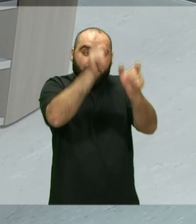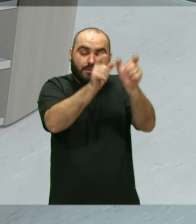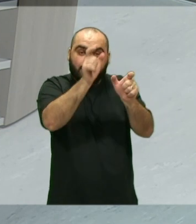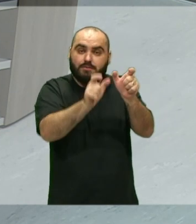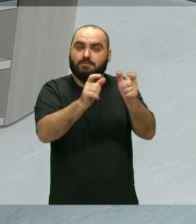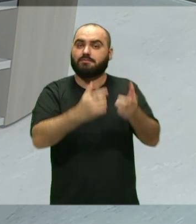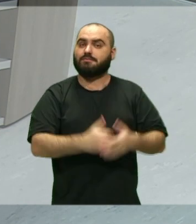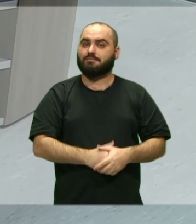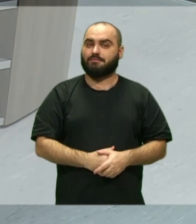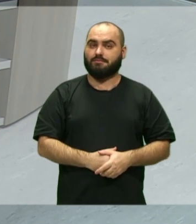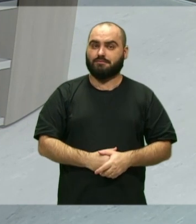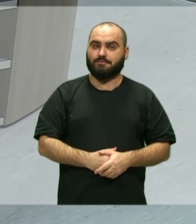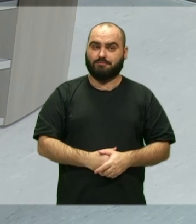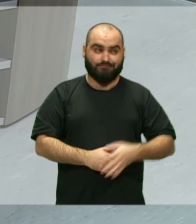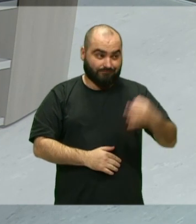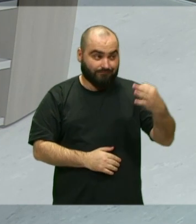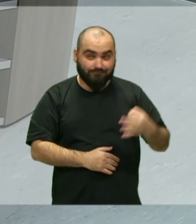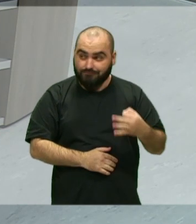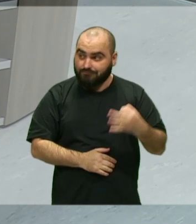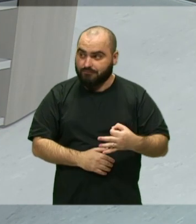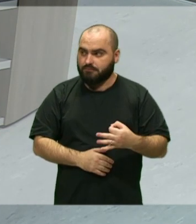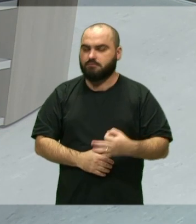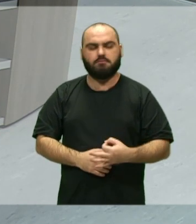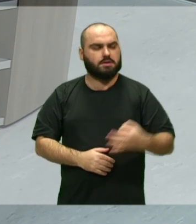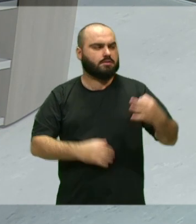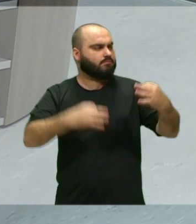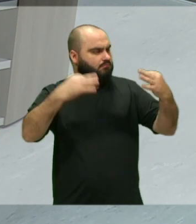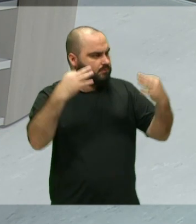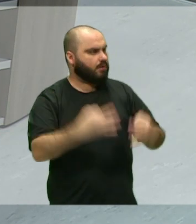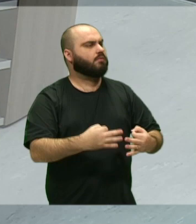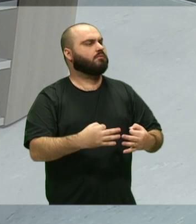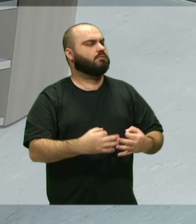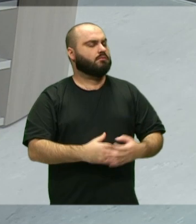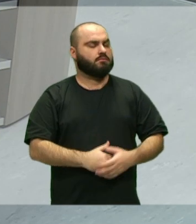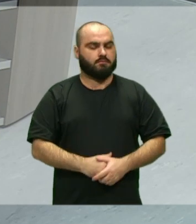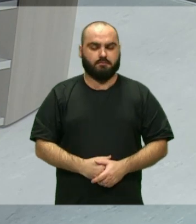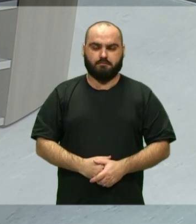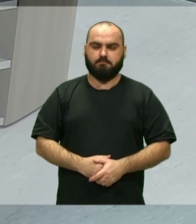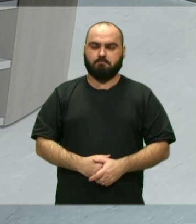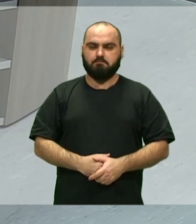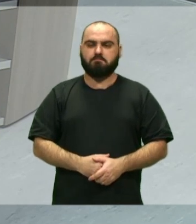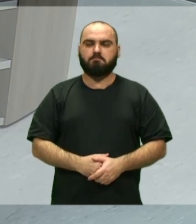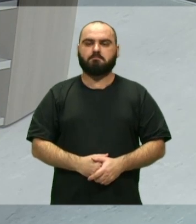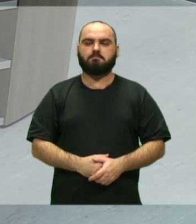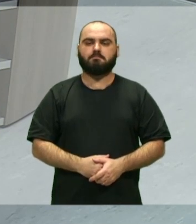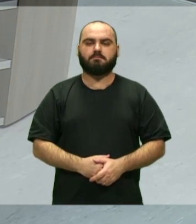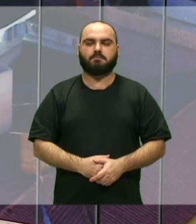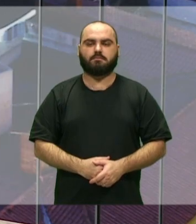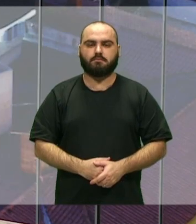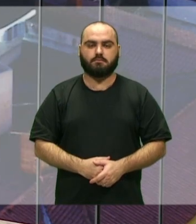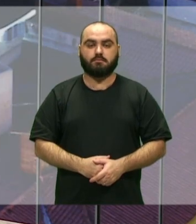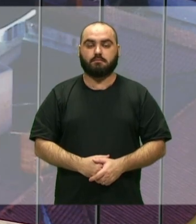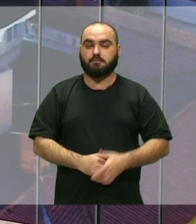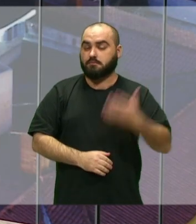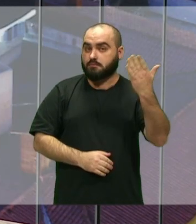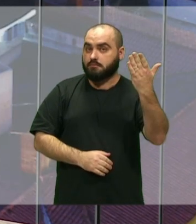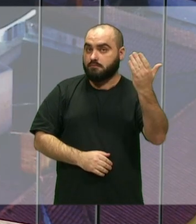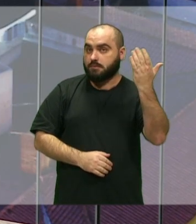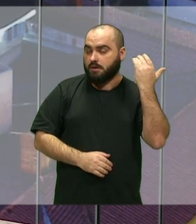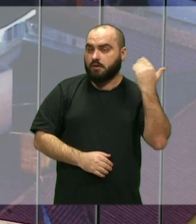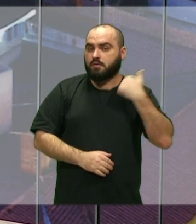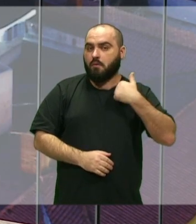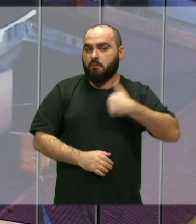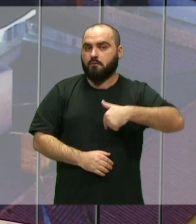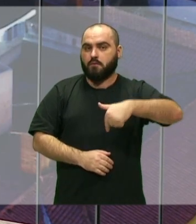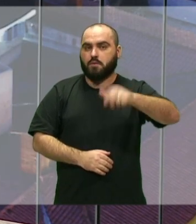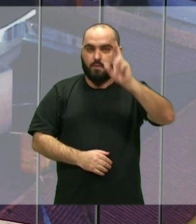visual. Estou errada? Não, está certíssimo. Inclusive, esses dias eu fui usar o